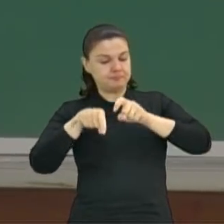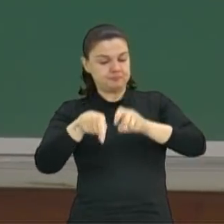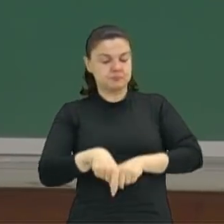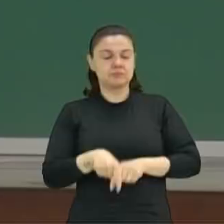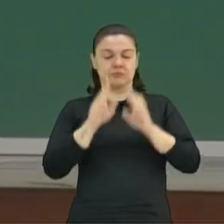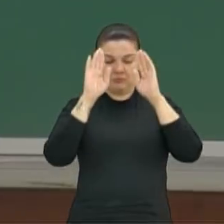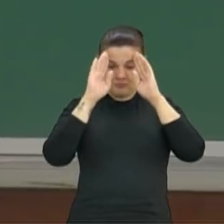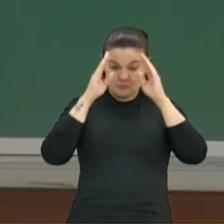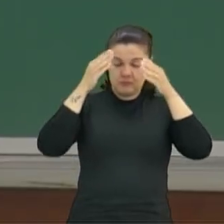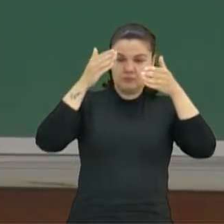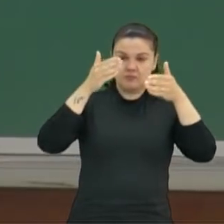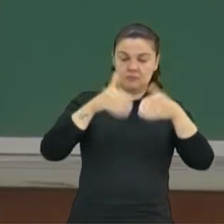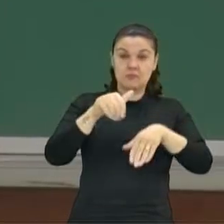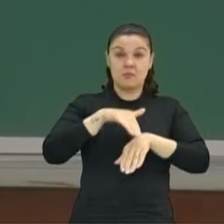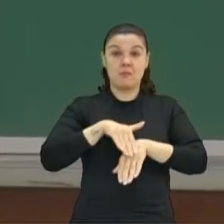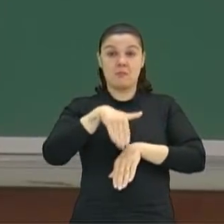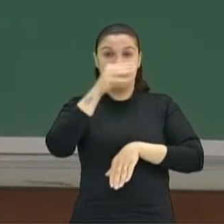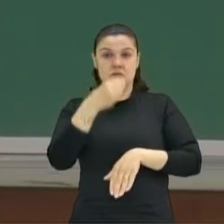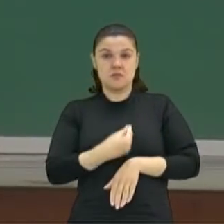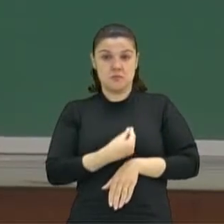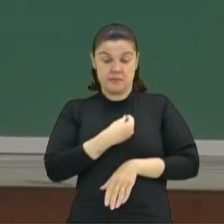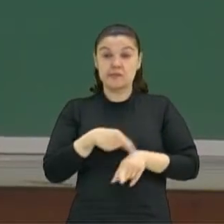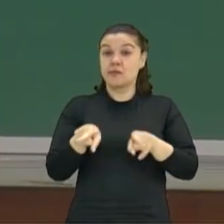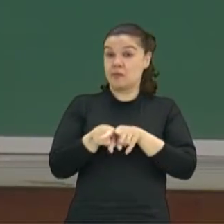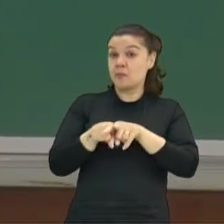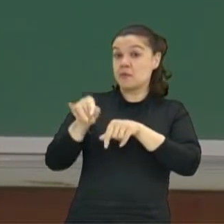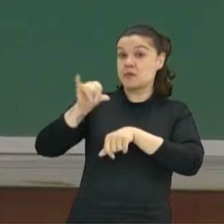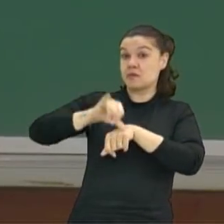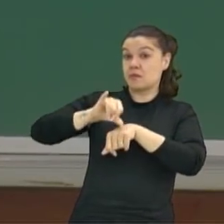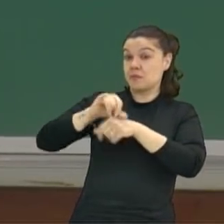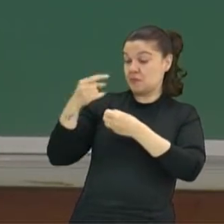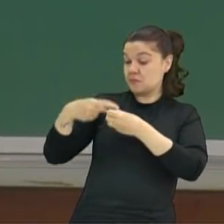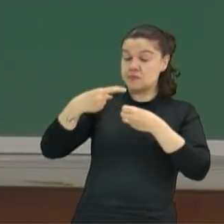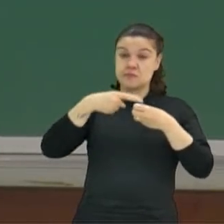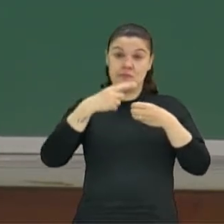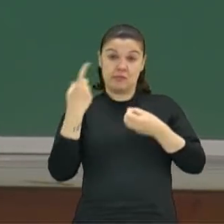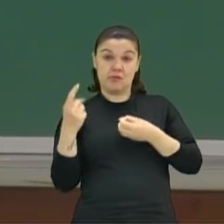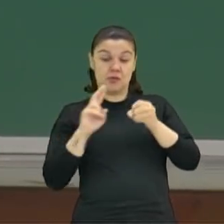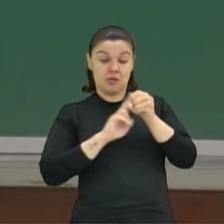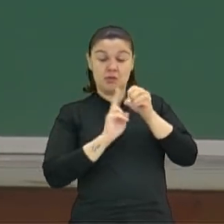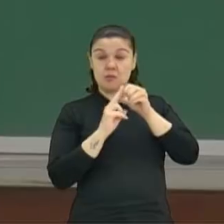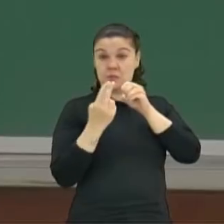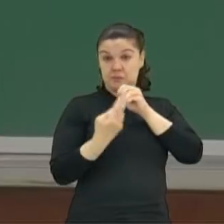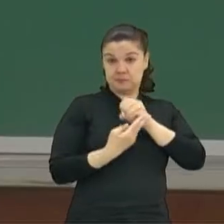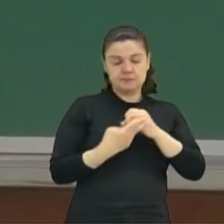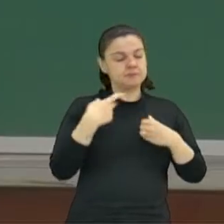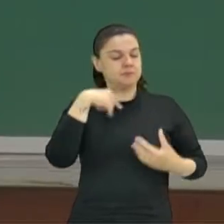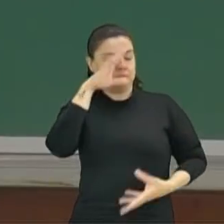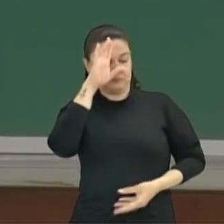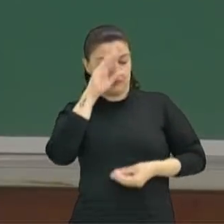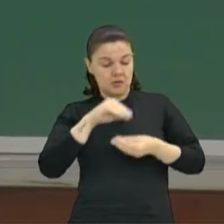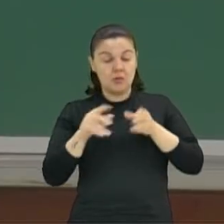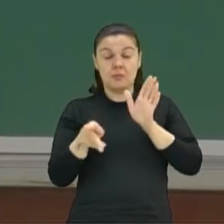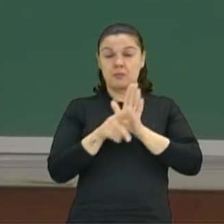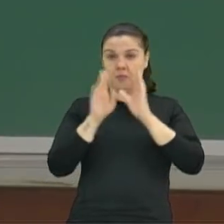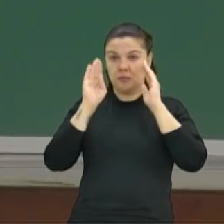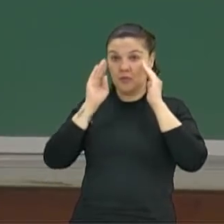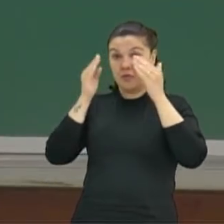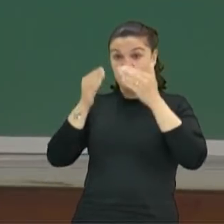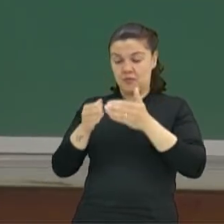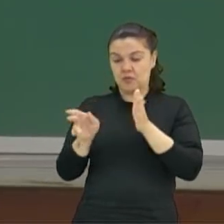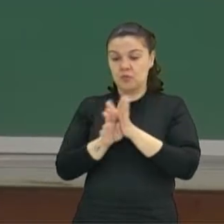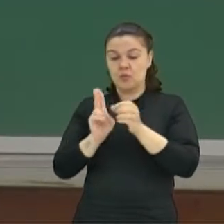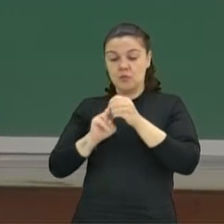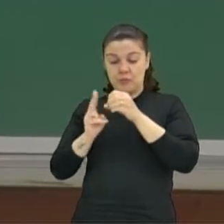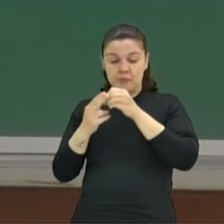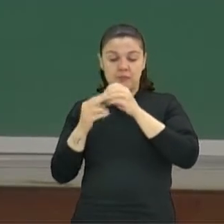estão cada vez mais presentes nos ambientes urbanos e que entendemos por atividades e elementos típicos dos centros